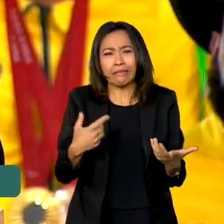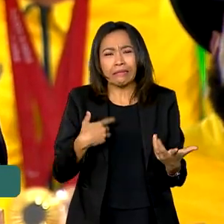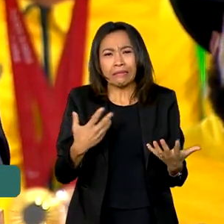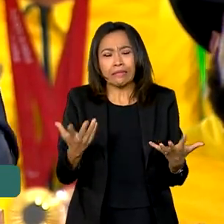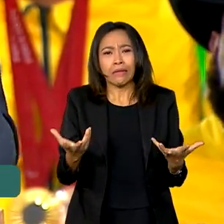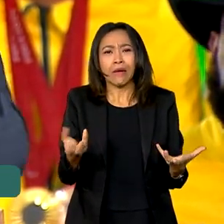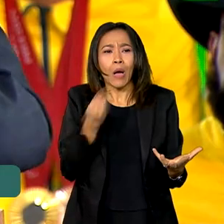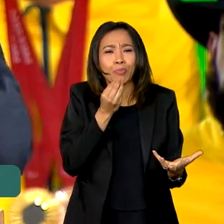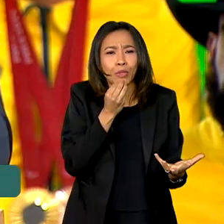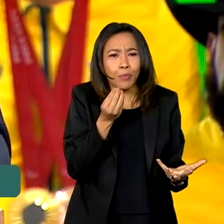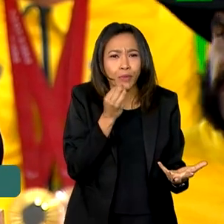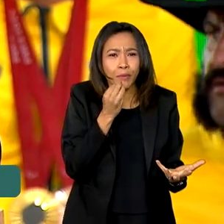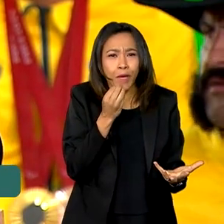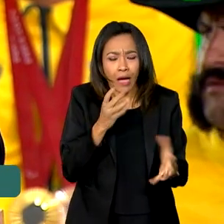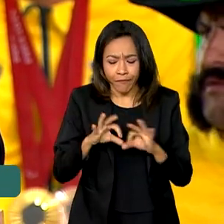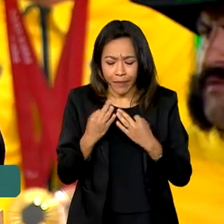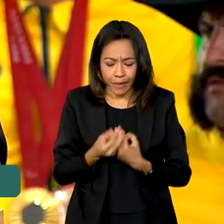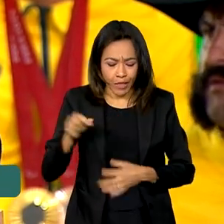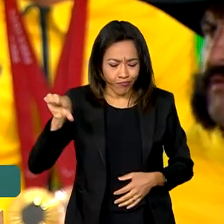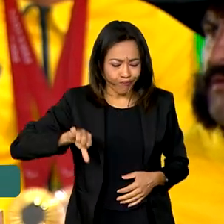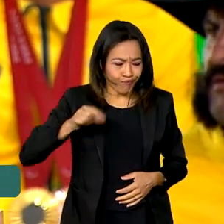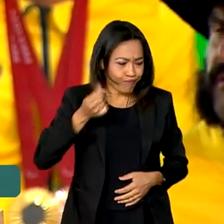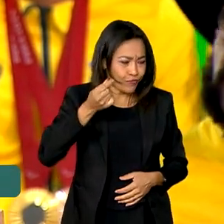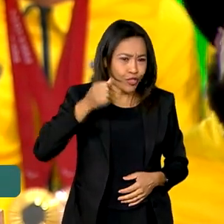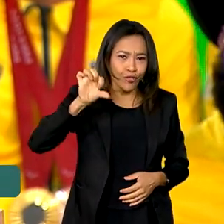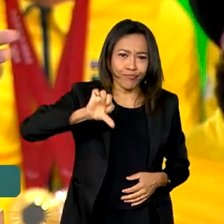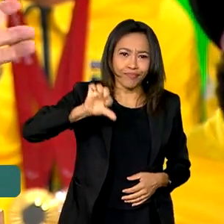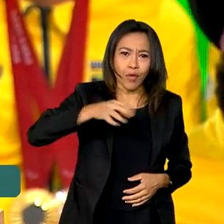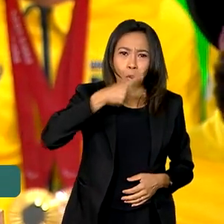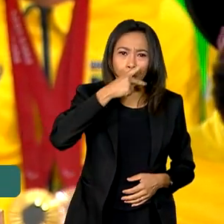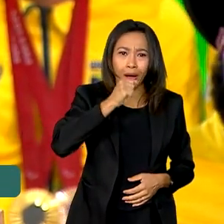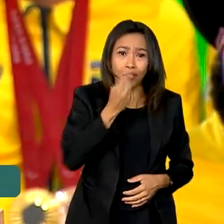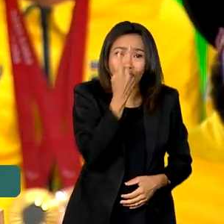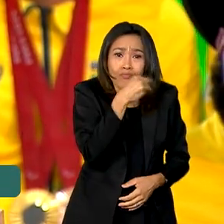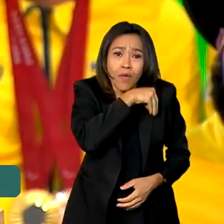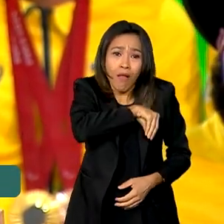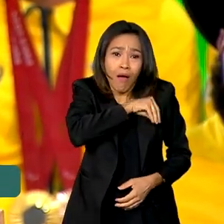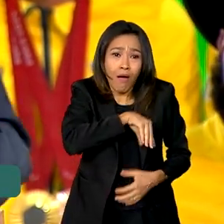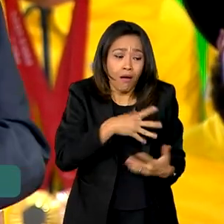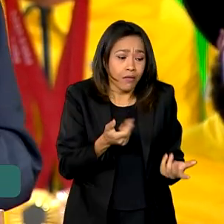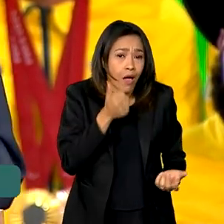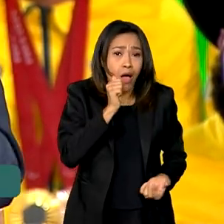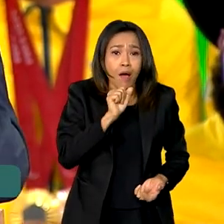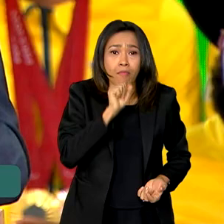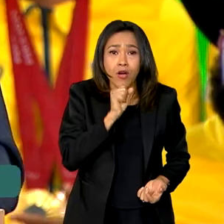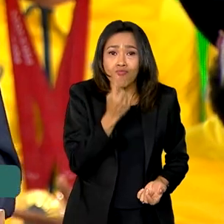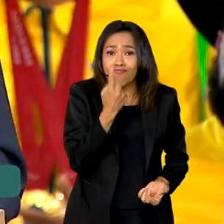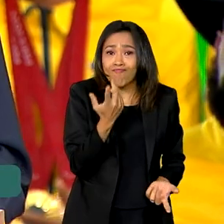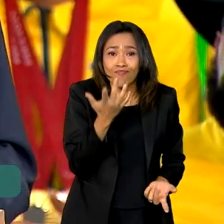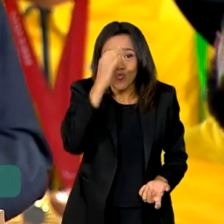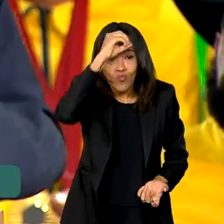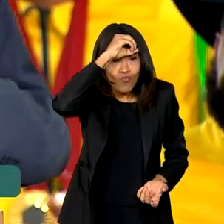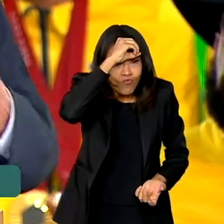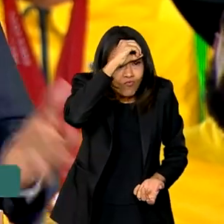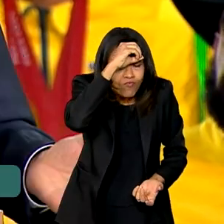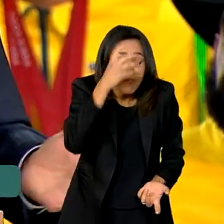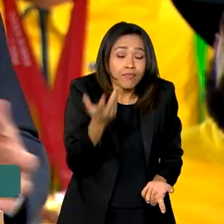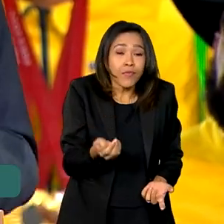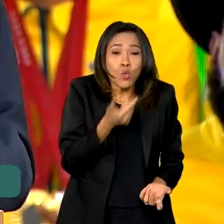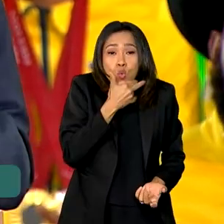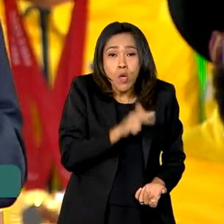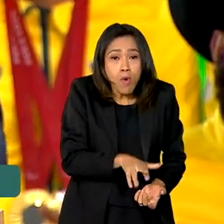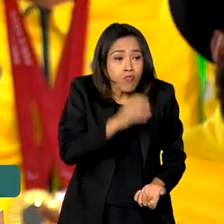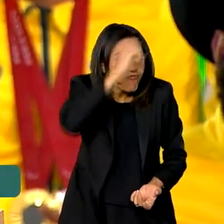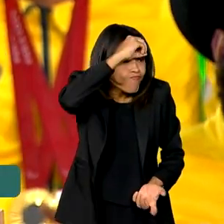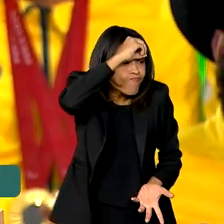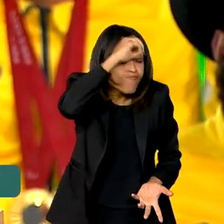oportunidade. A família não tem dinheiro, a família, às vezes o pai ganha um salário mínimo, às vezes a mãe não tem noção, às vezes o irmão não sabe,